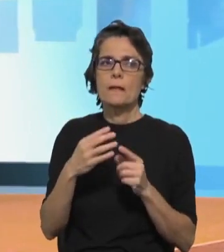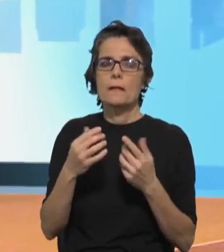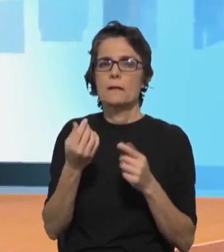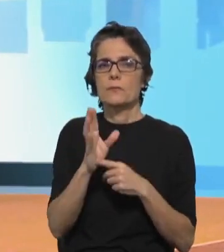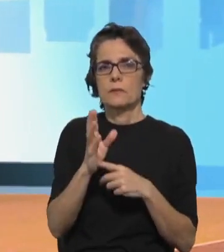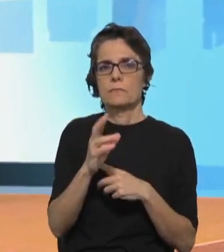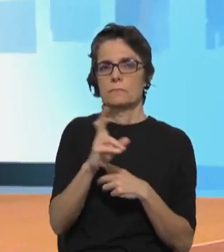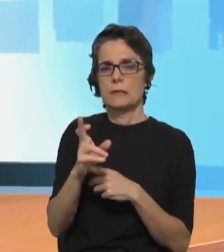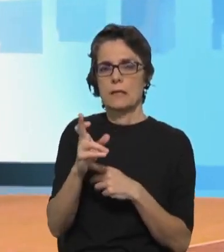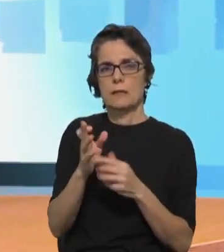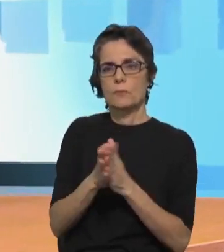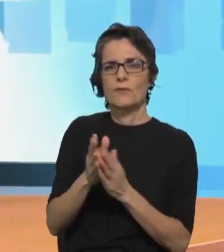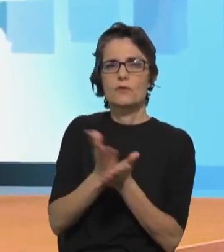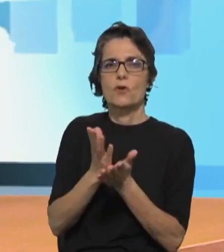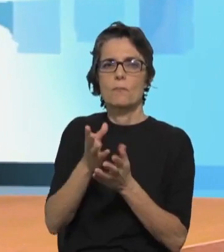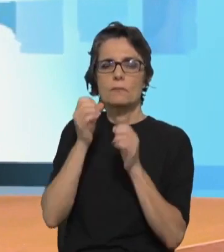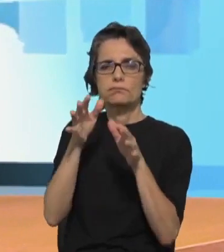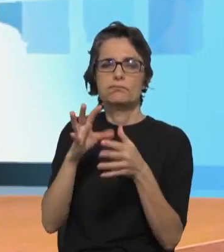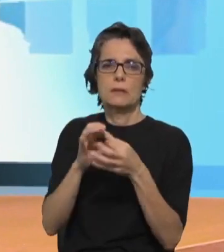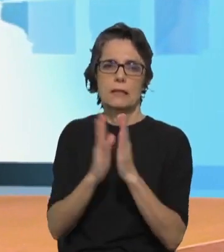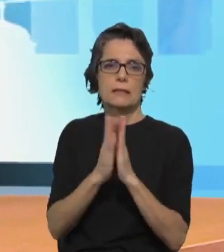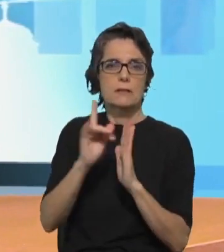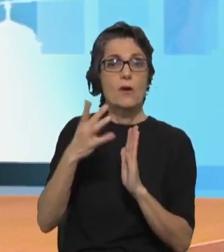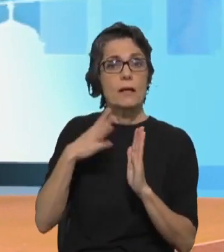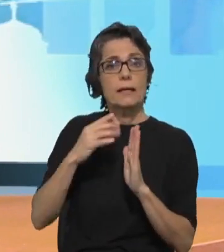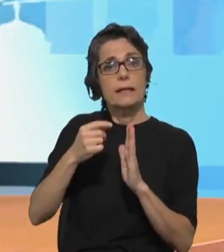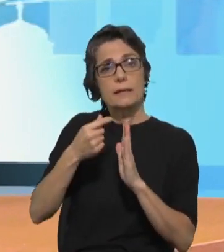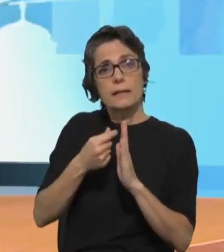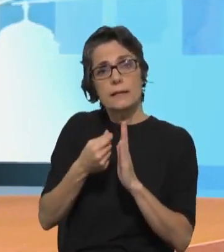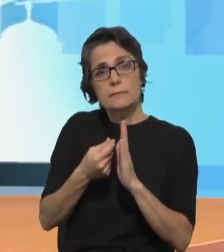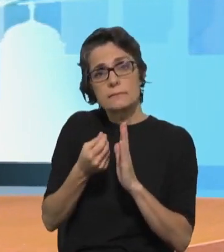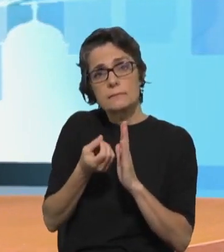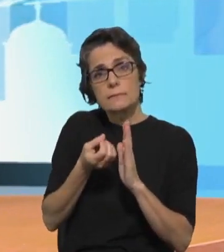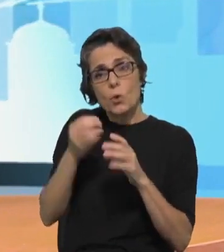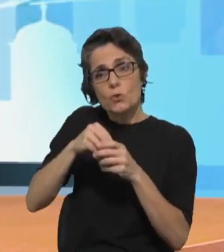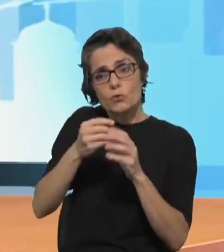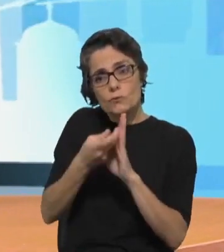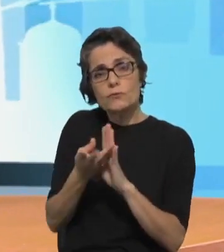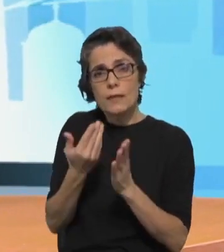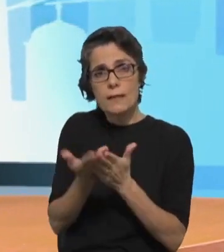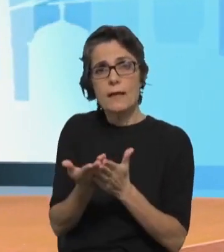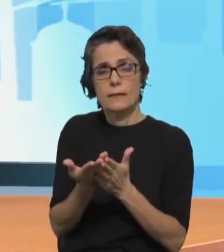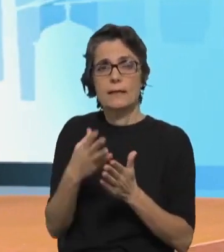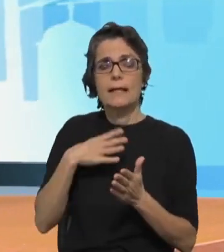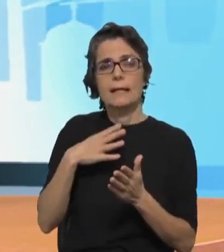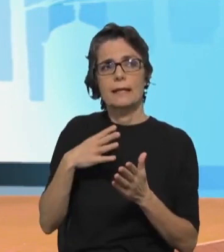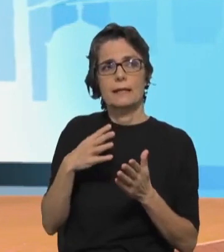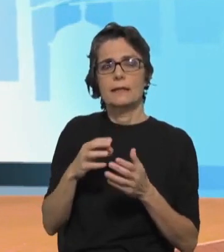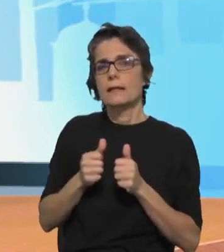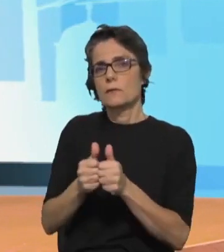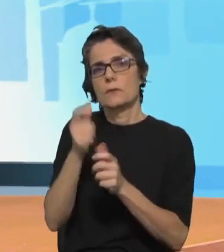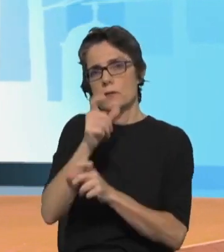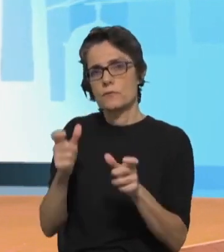sentido físico, mas quer efetivamente que a igreja esteja presente no dia-a-dia, nas